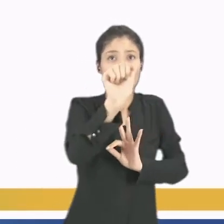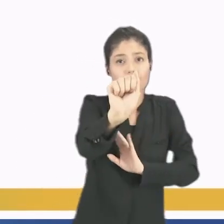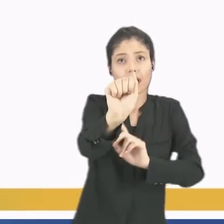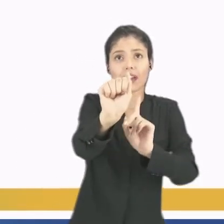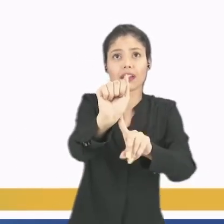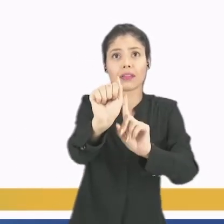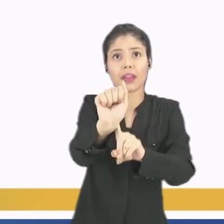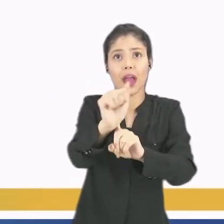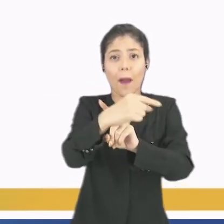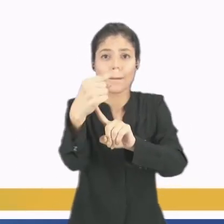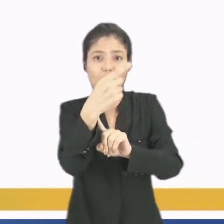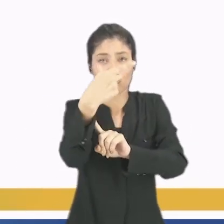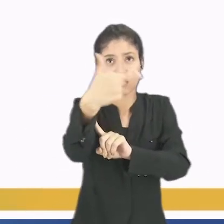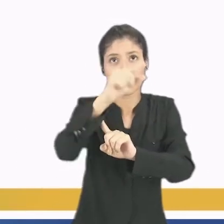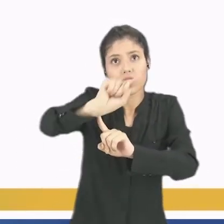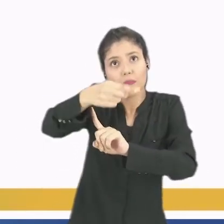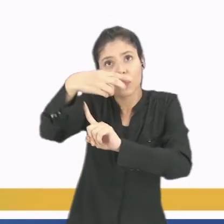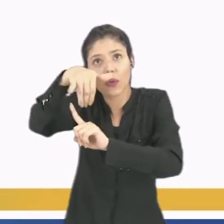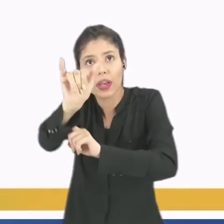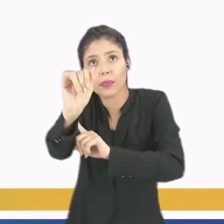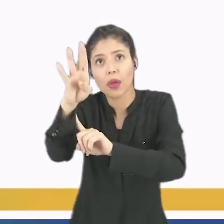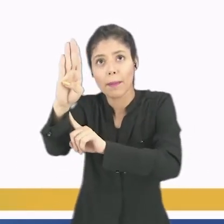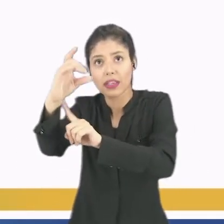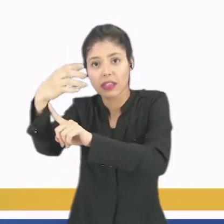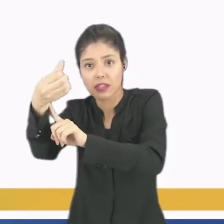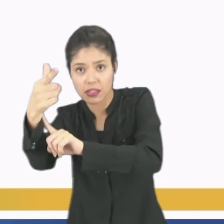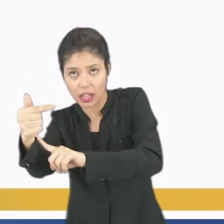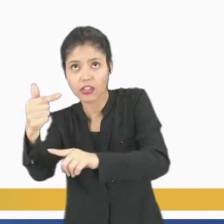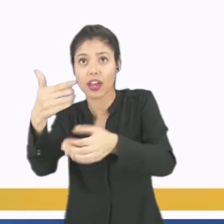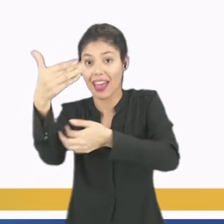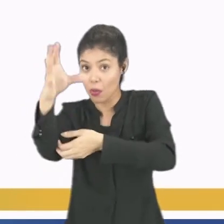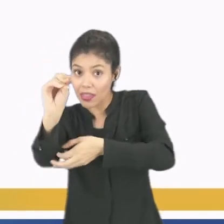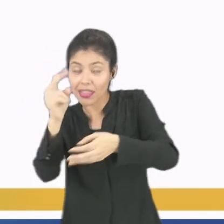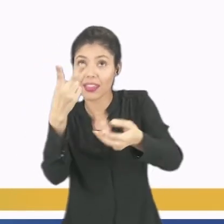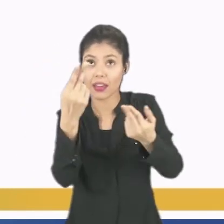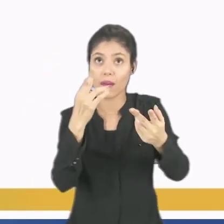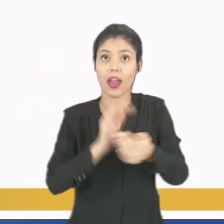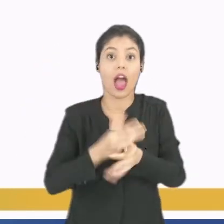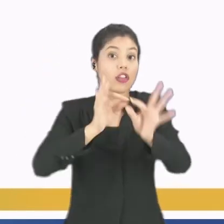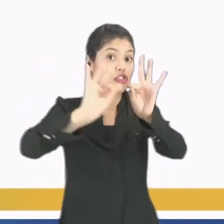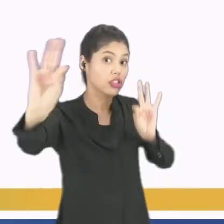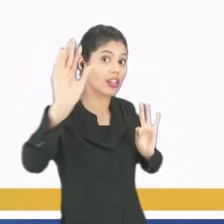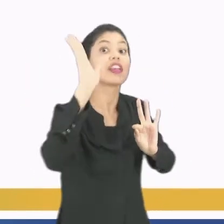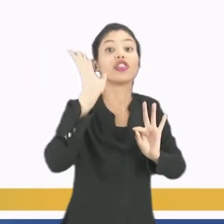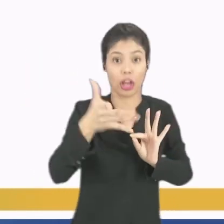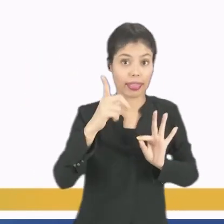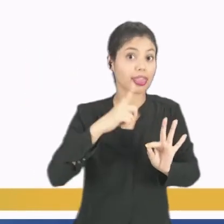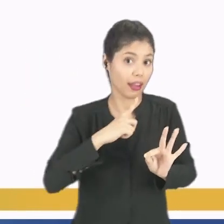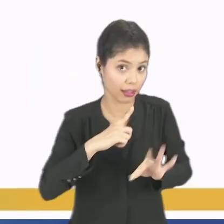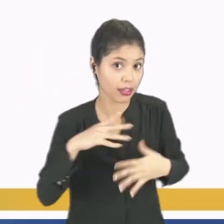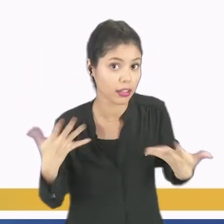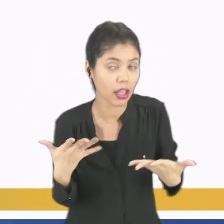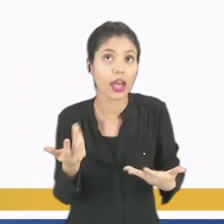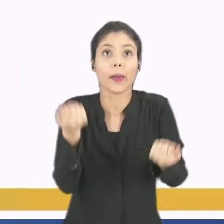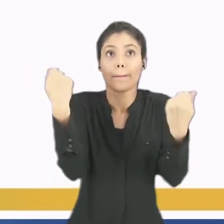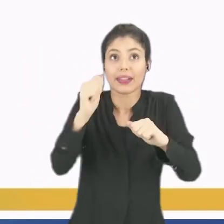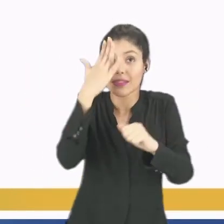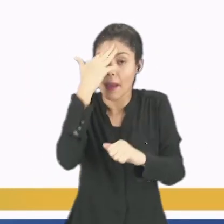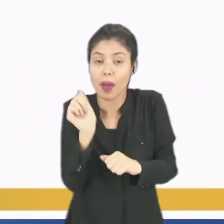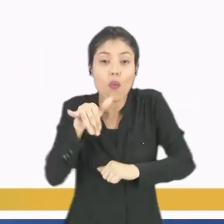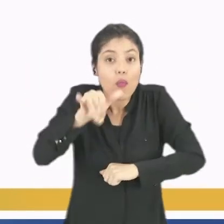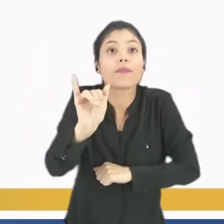os pontos A, menos 2 e Y, e B, 6 e 7 é 10. Ó. Mais um caso que já deu a distância. Eu quero saber o valor de